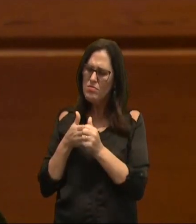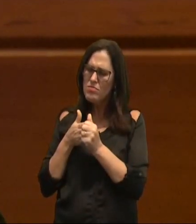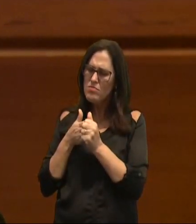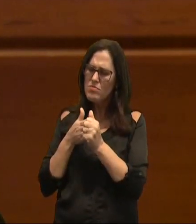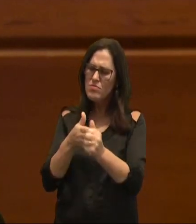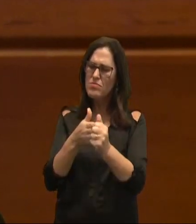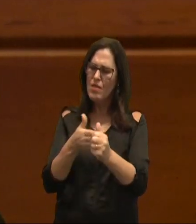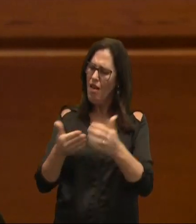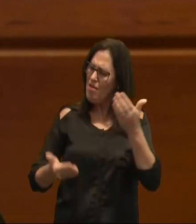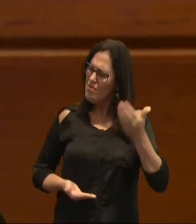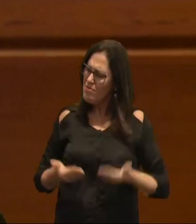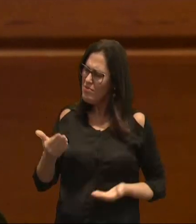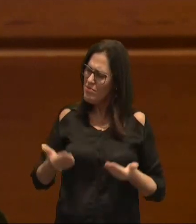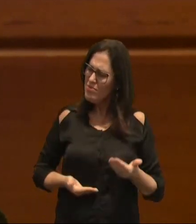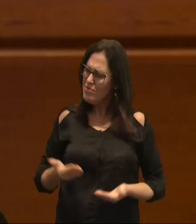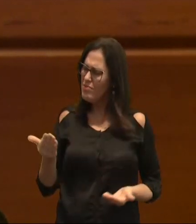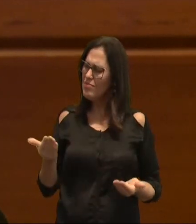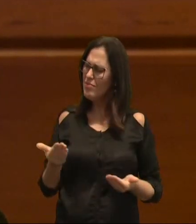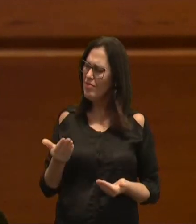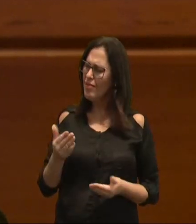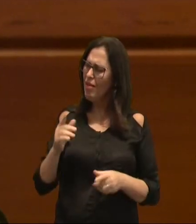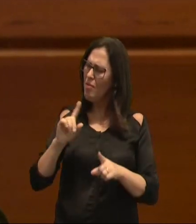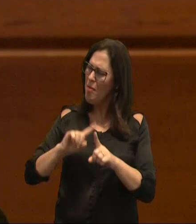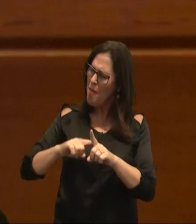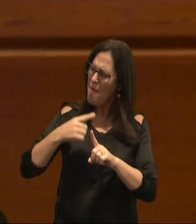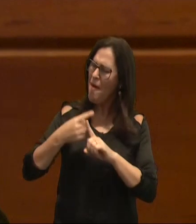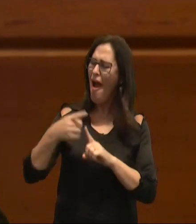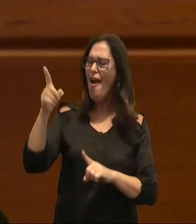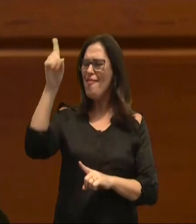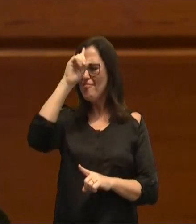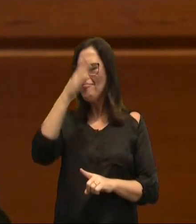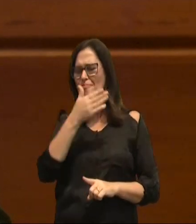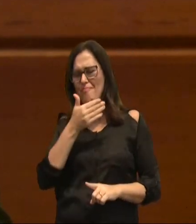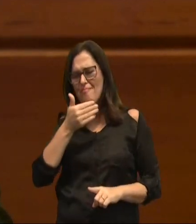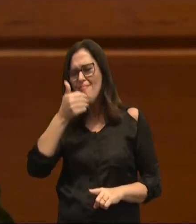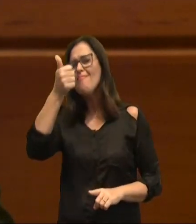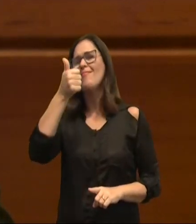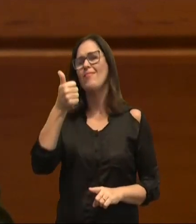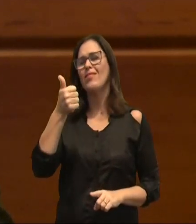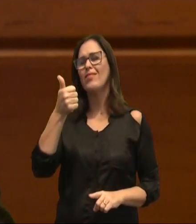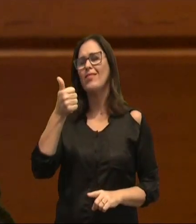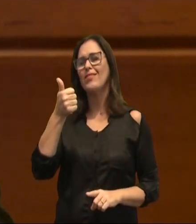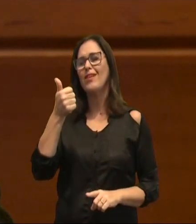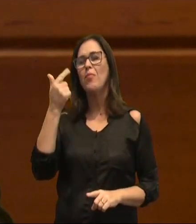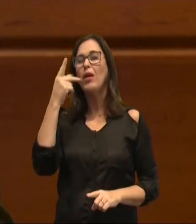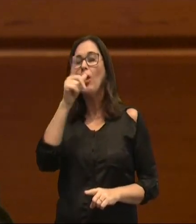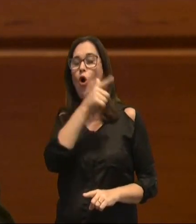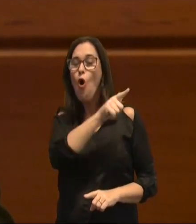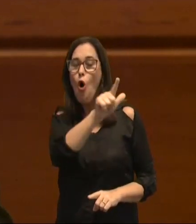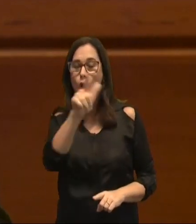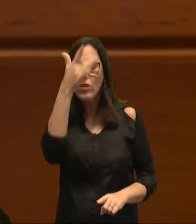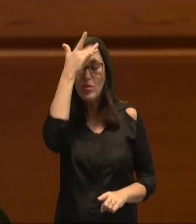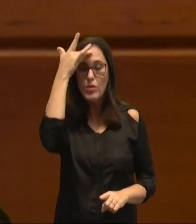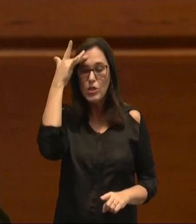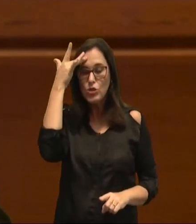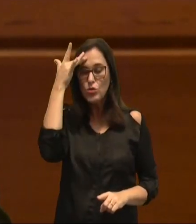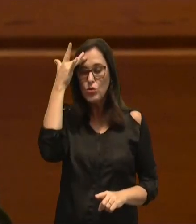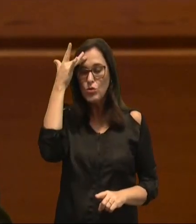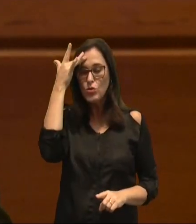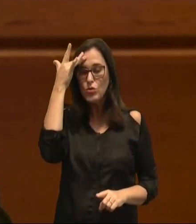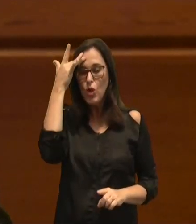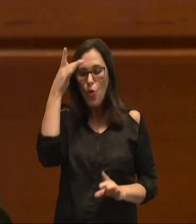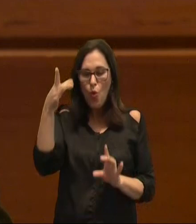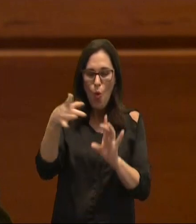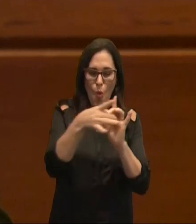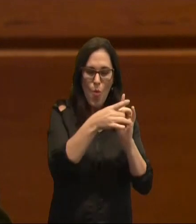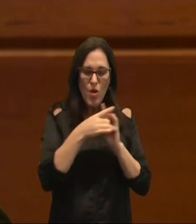direcionado a Te servir, Senhor Deus, cada vez mais, cada vez melhor, Senhor, para que outros possam, Senhor Deus, a partir da comunhão da